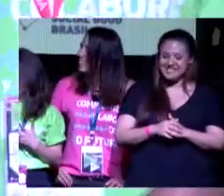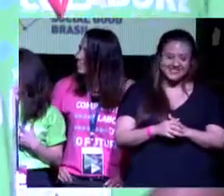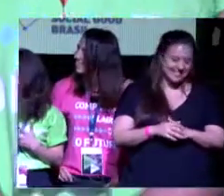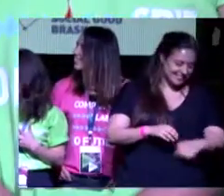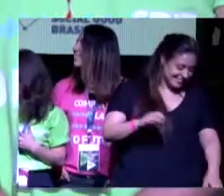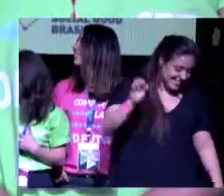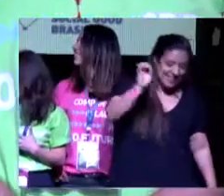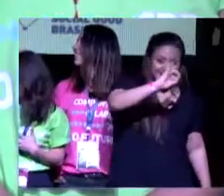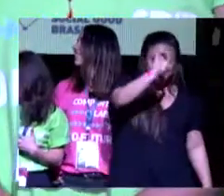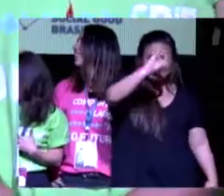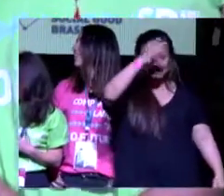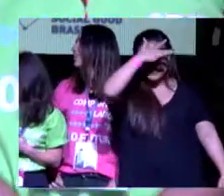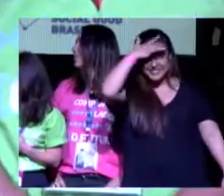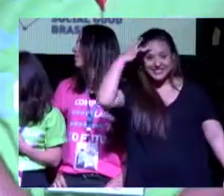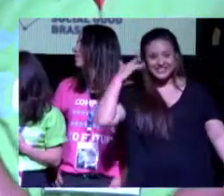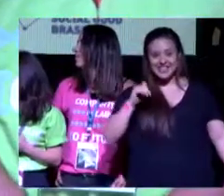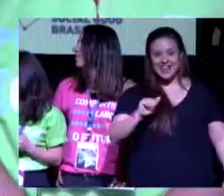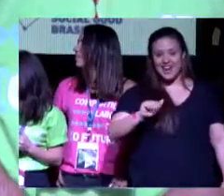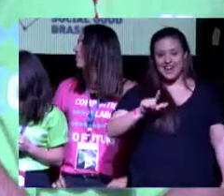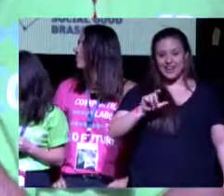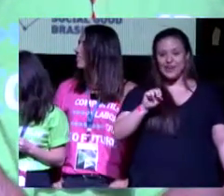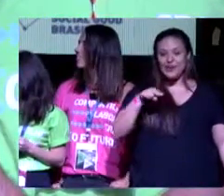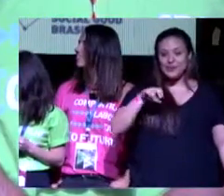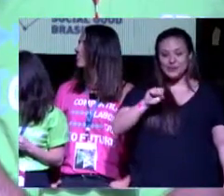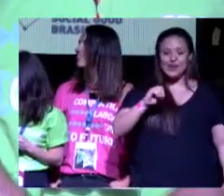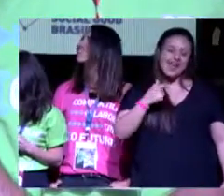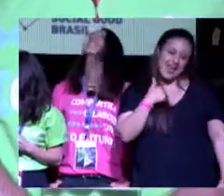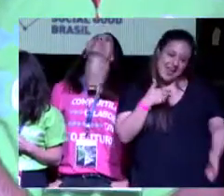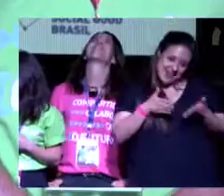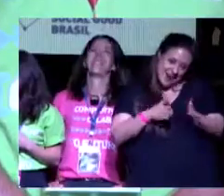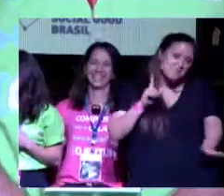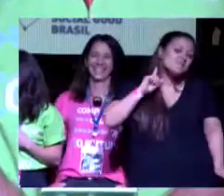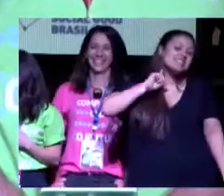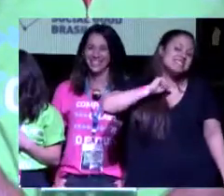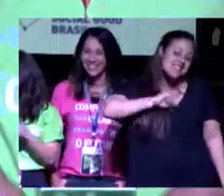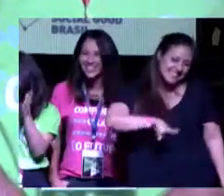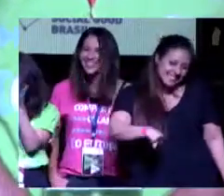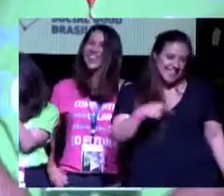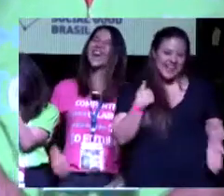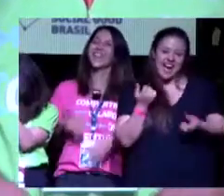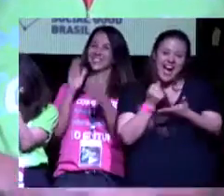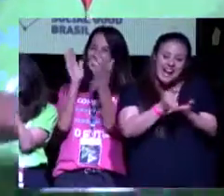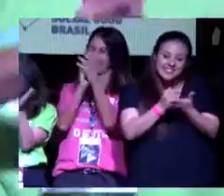Oi, gente. Sou Alonso, mineiro de Uberlândia, facilitador de inovação.